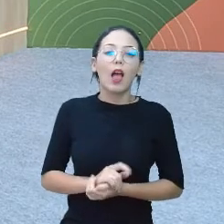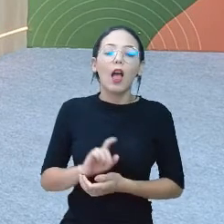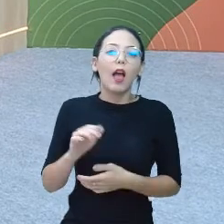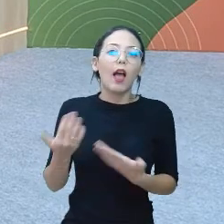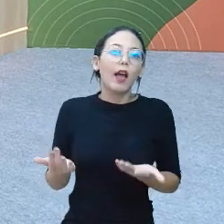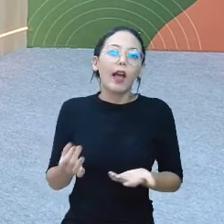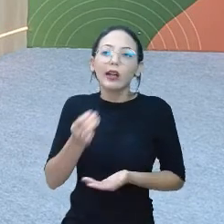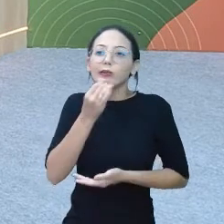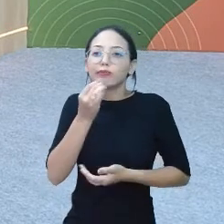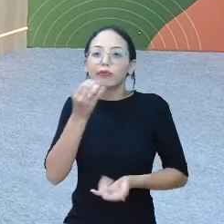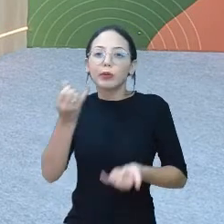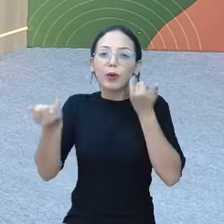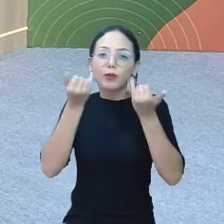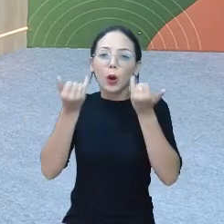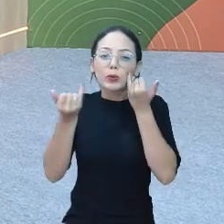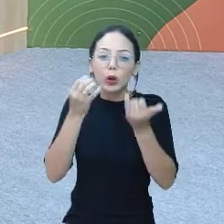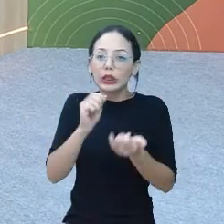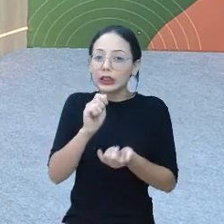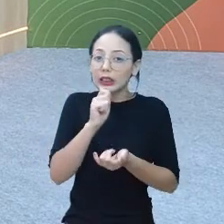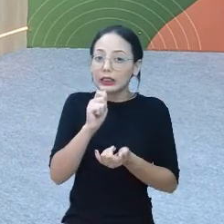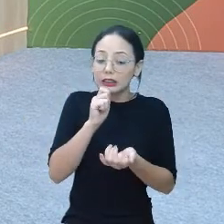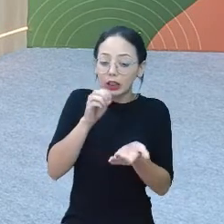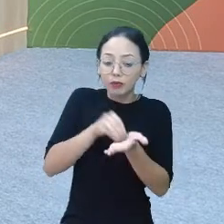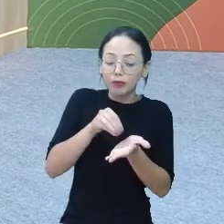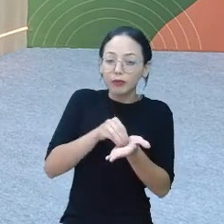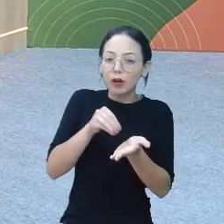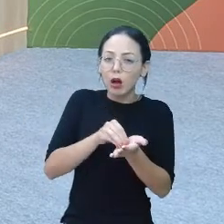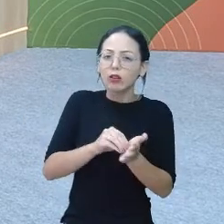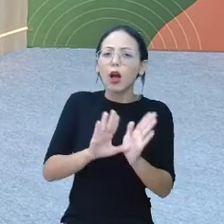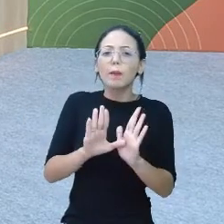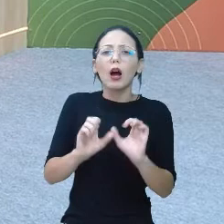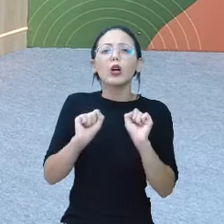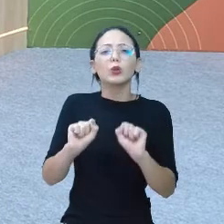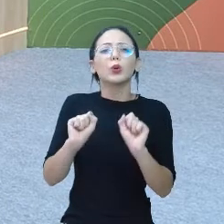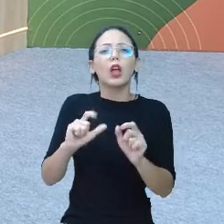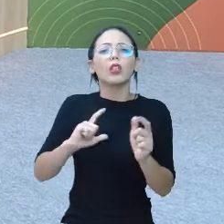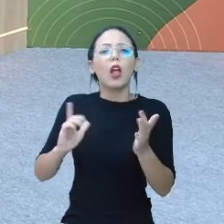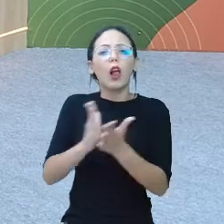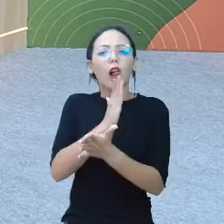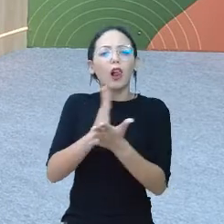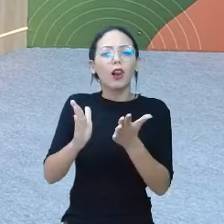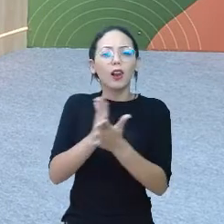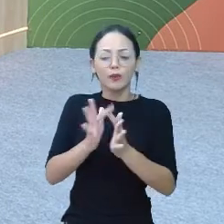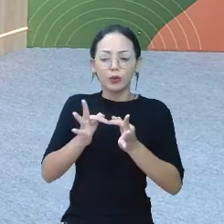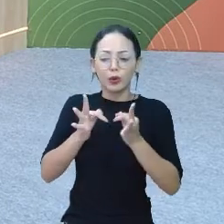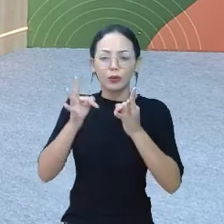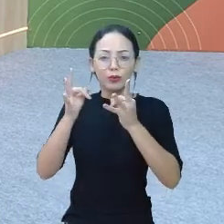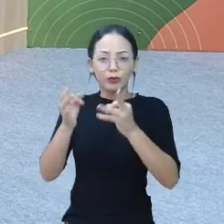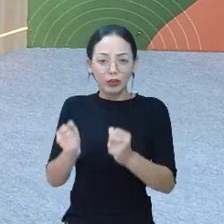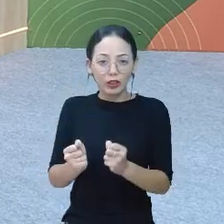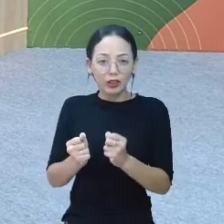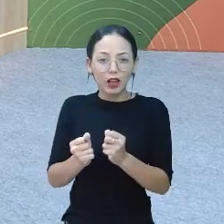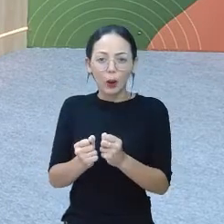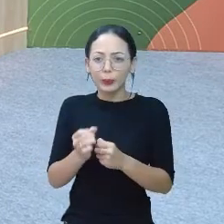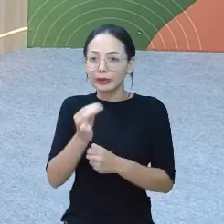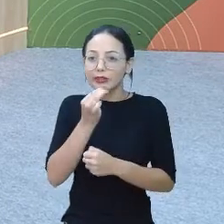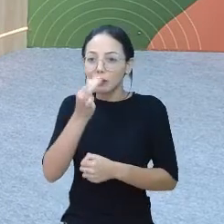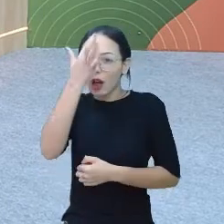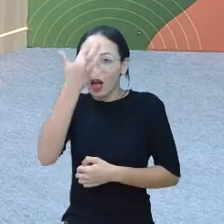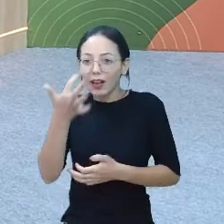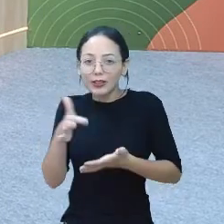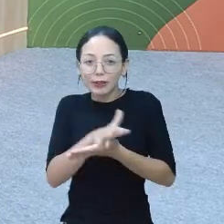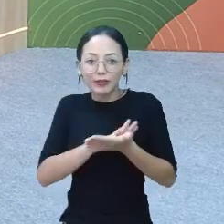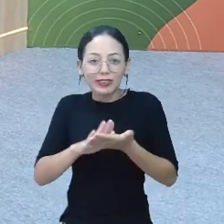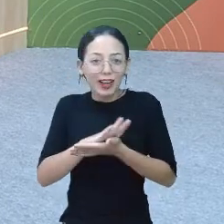é uma informação que falta no meio, mas a gente também pode ter livros em que o final ali do enredo não se resolve. E